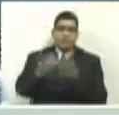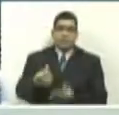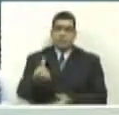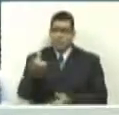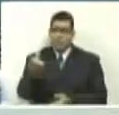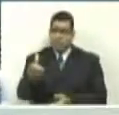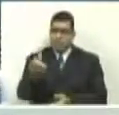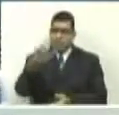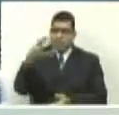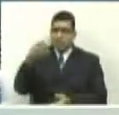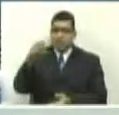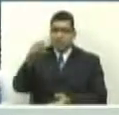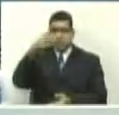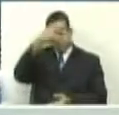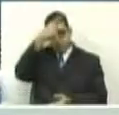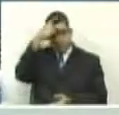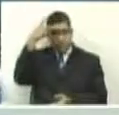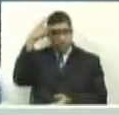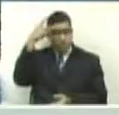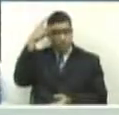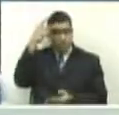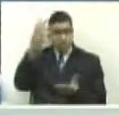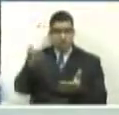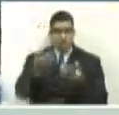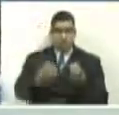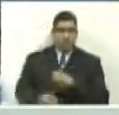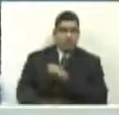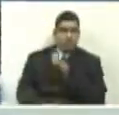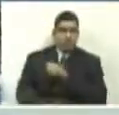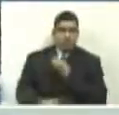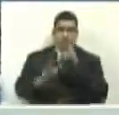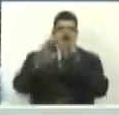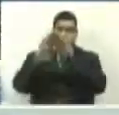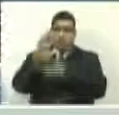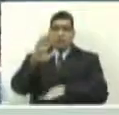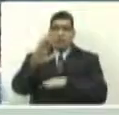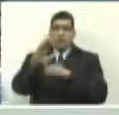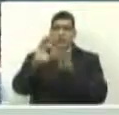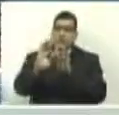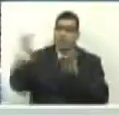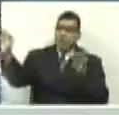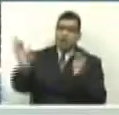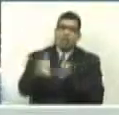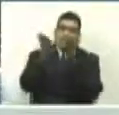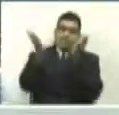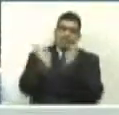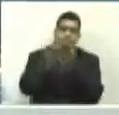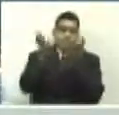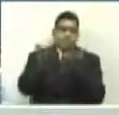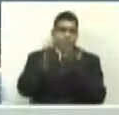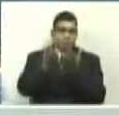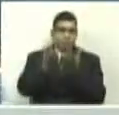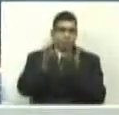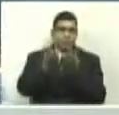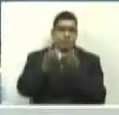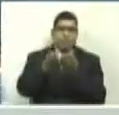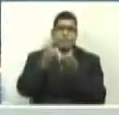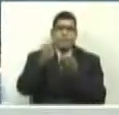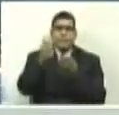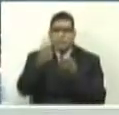648 mil pessoas que vivem abaixo da linha da pobreza, que vivem com menos